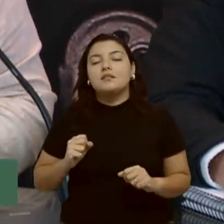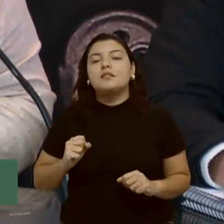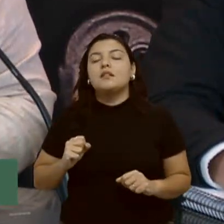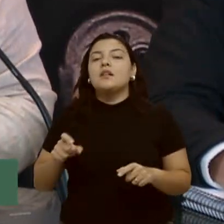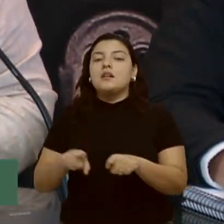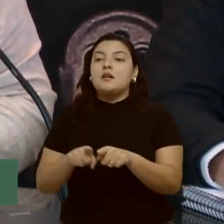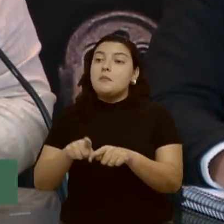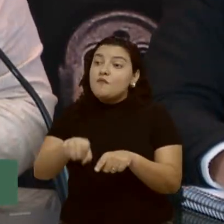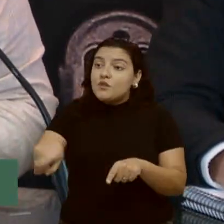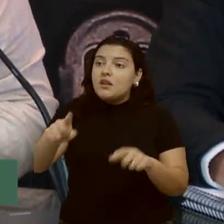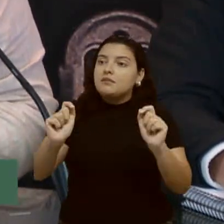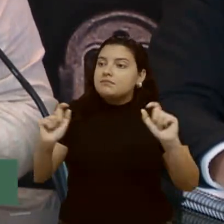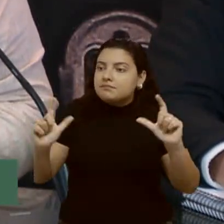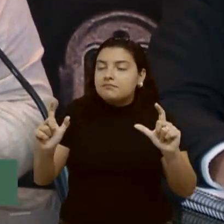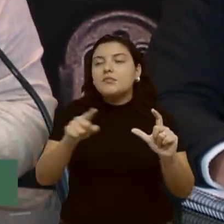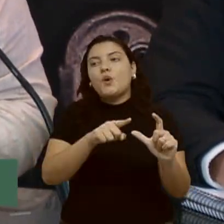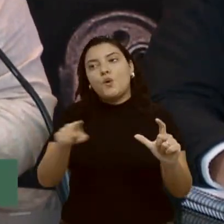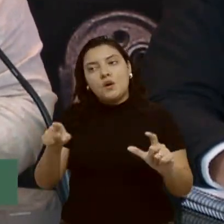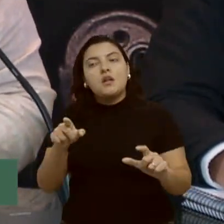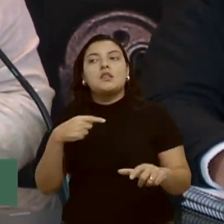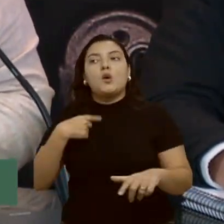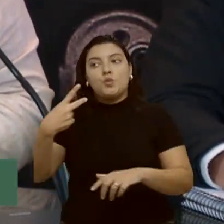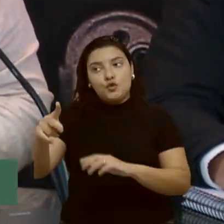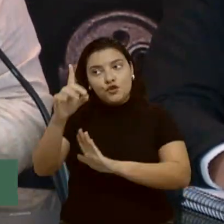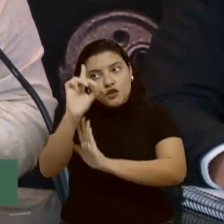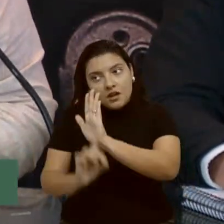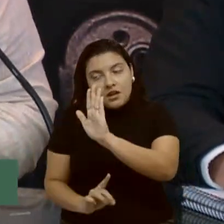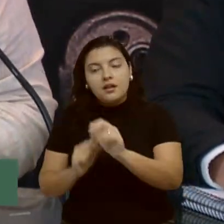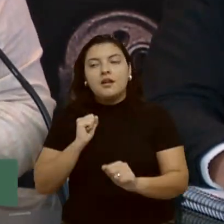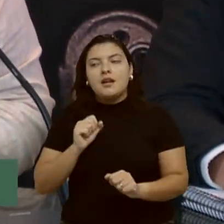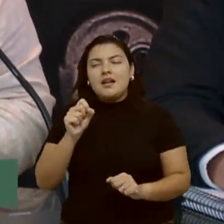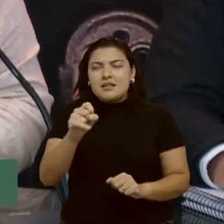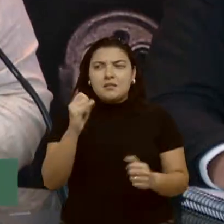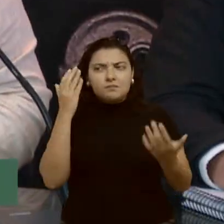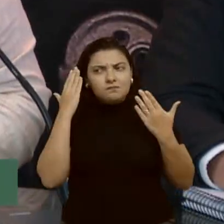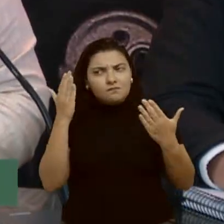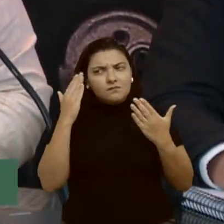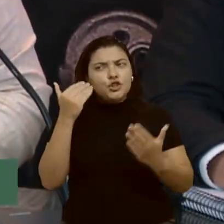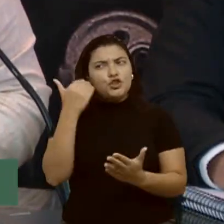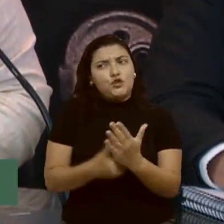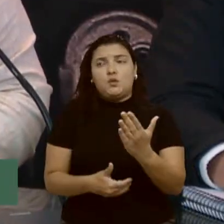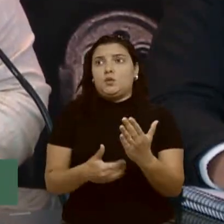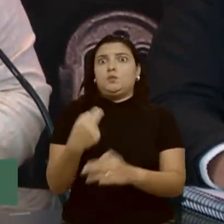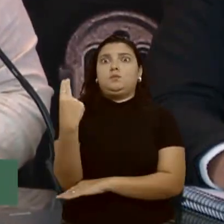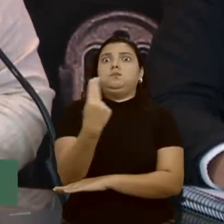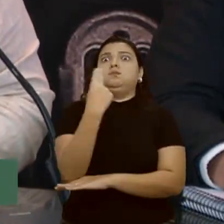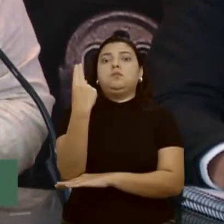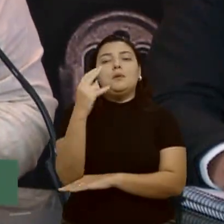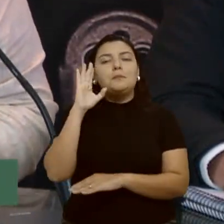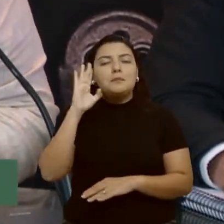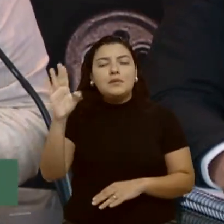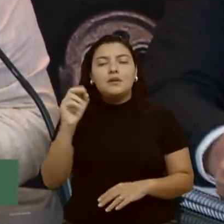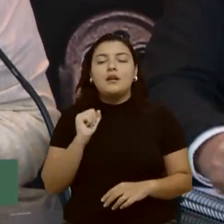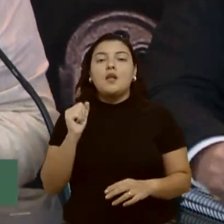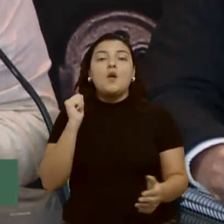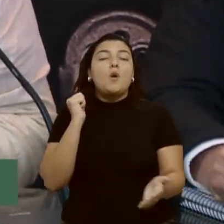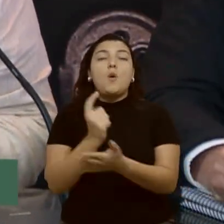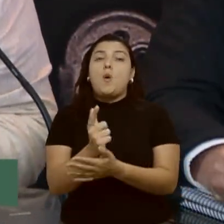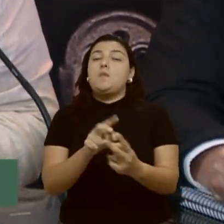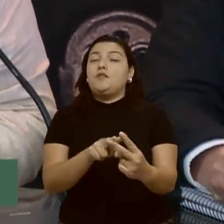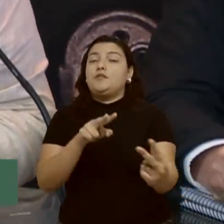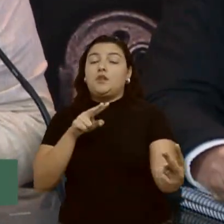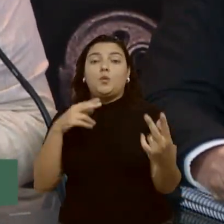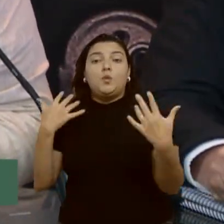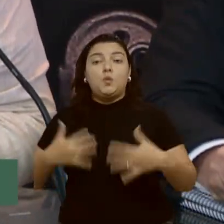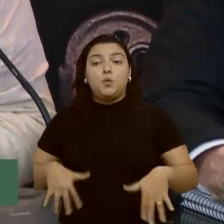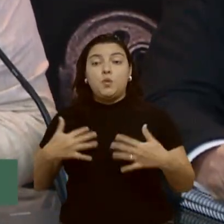também um alerta, né, de ficar atento aos seus direitos, de desconfiar de descontos irreais, principalmente nas compras online, todo o preço que é